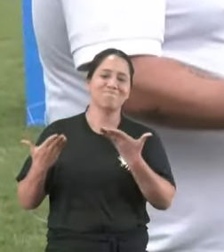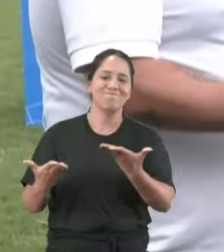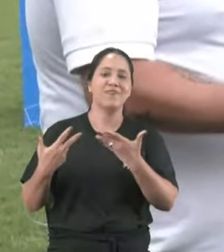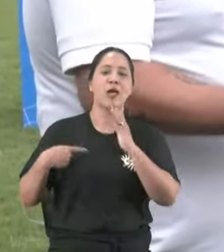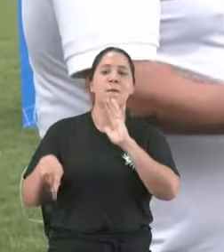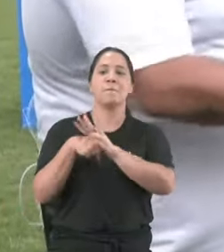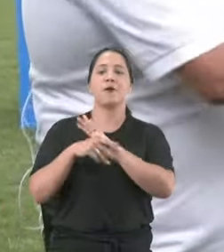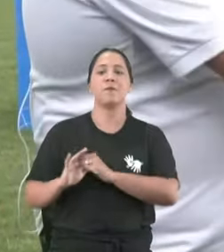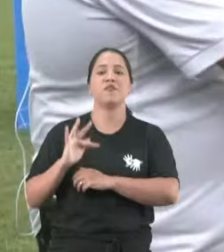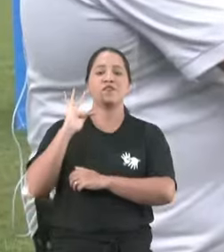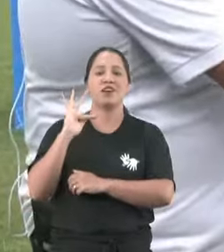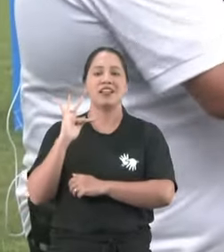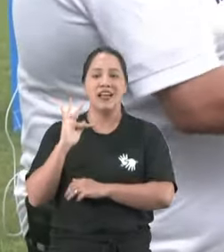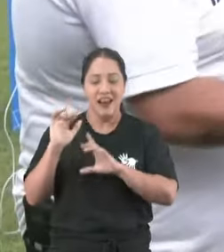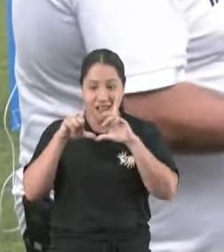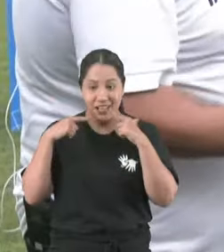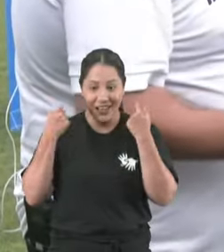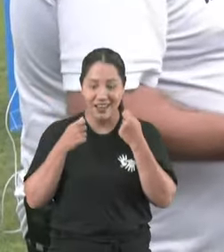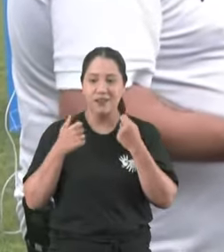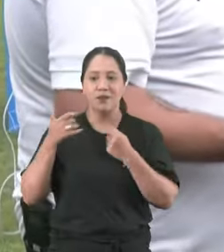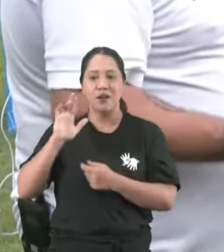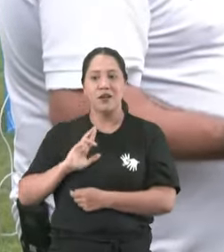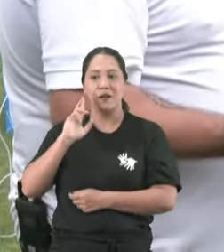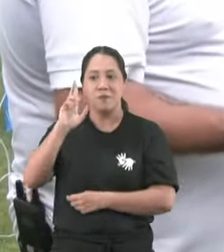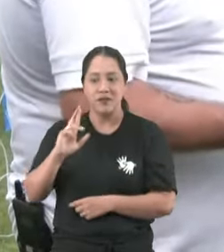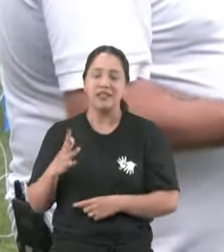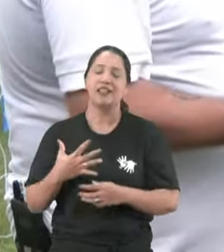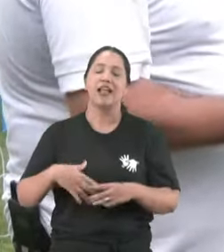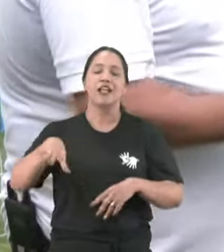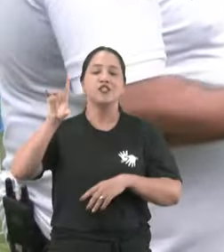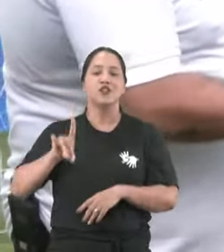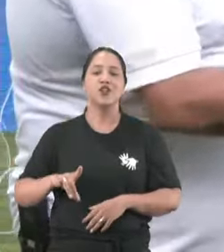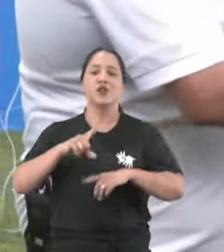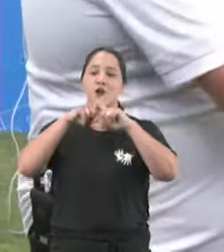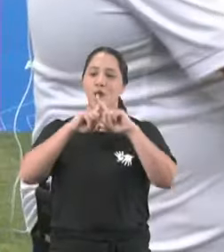própria Federação Alagoana, representada aqui pelo diretor de competições, o